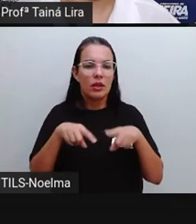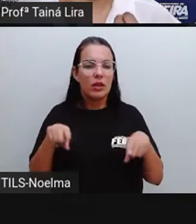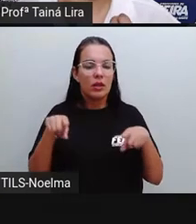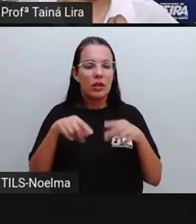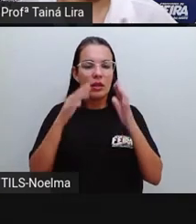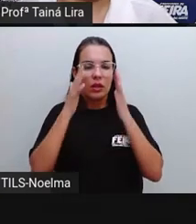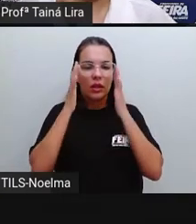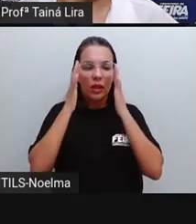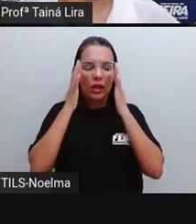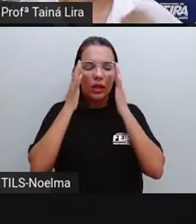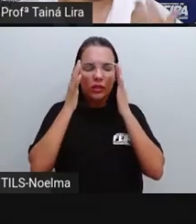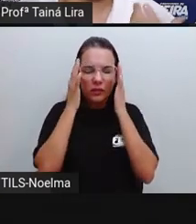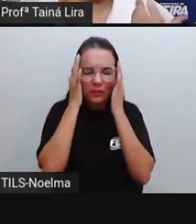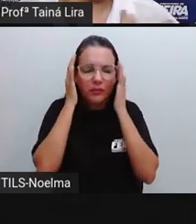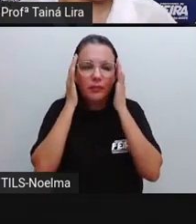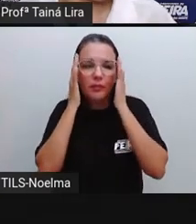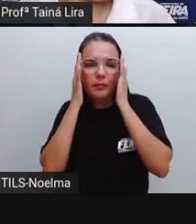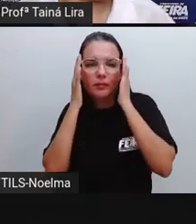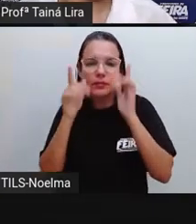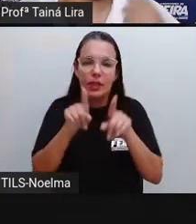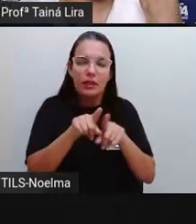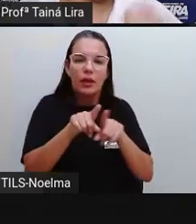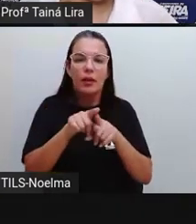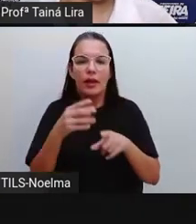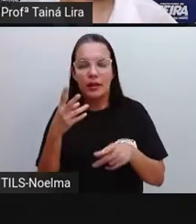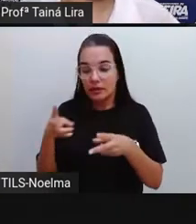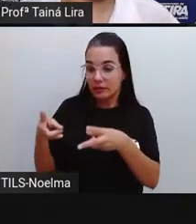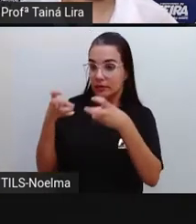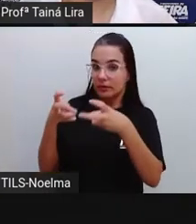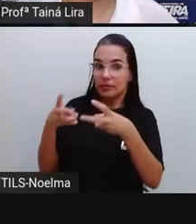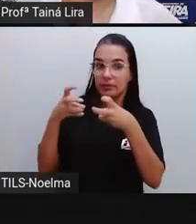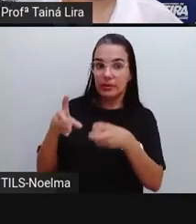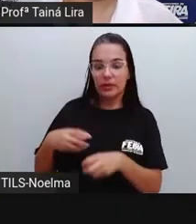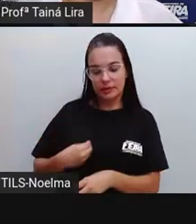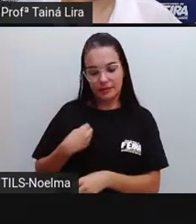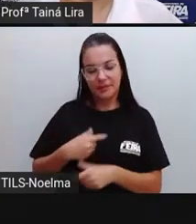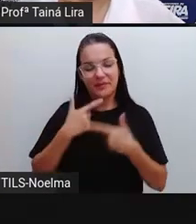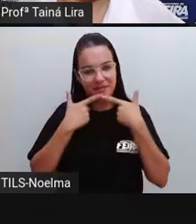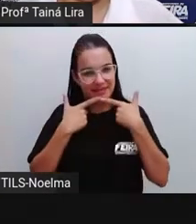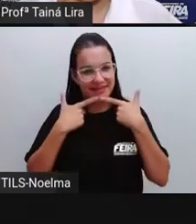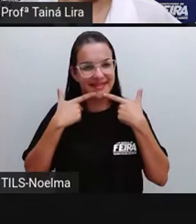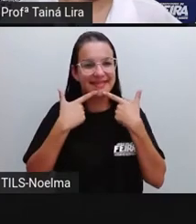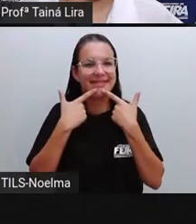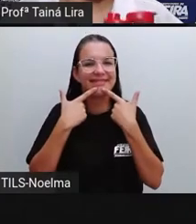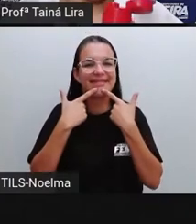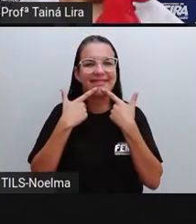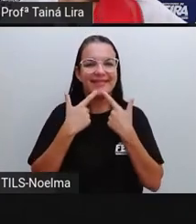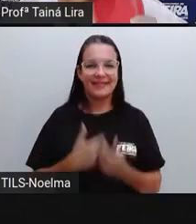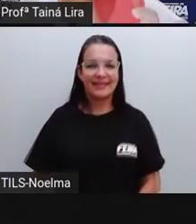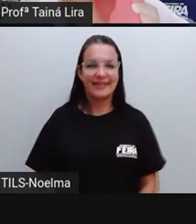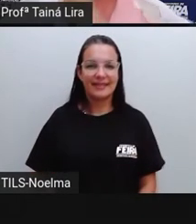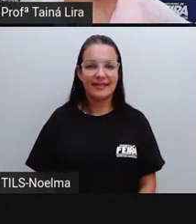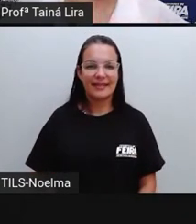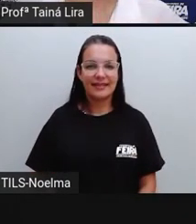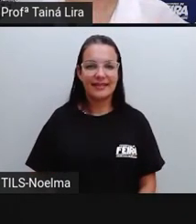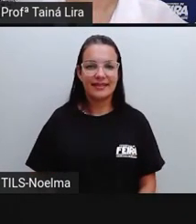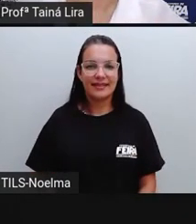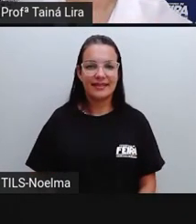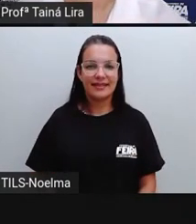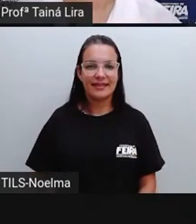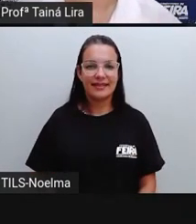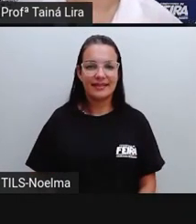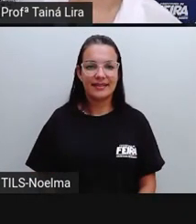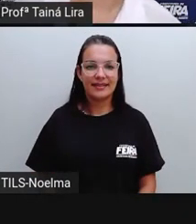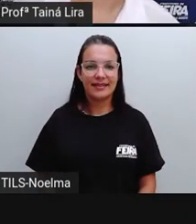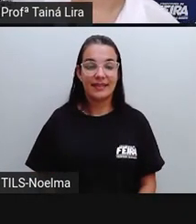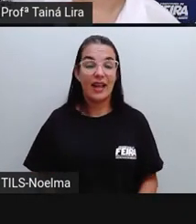também ó, com recursos sonoros e interativos e também a presença do humor, tá bom? Então